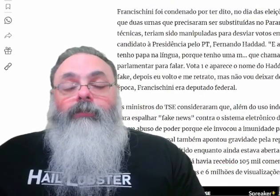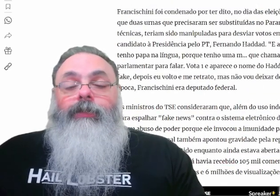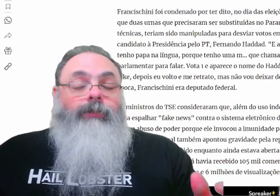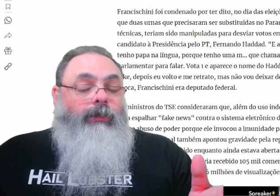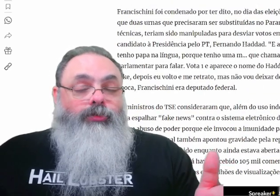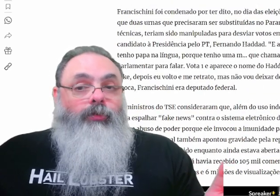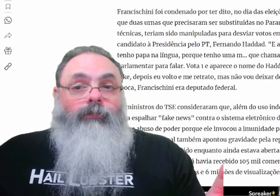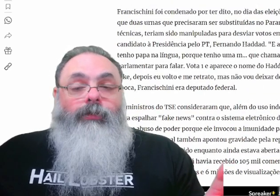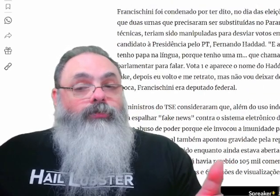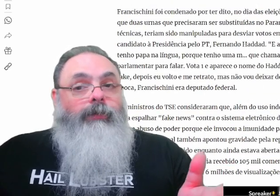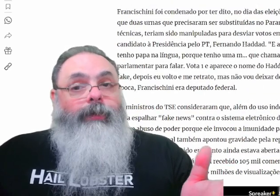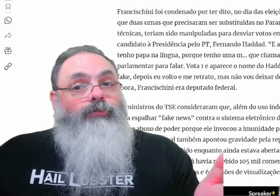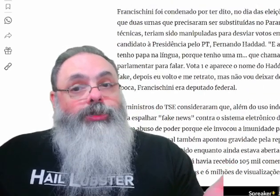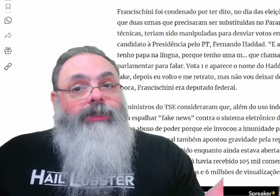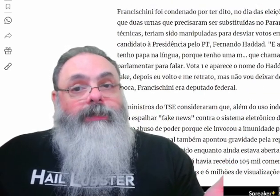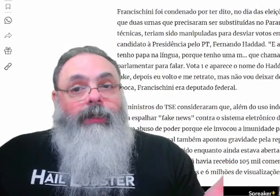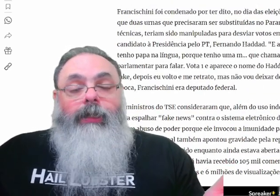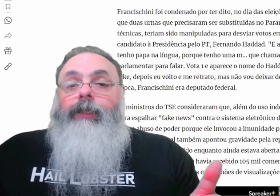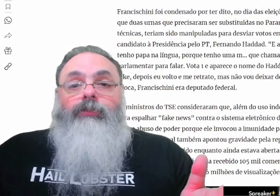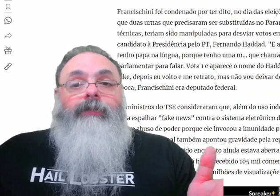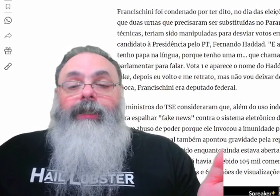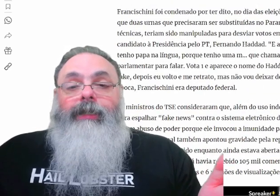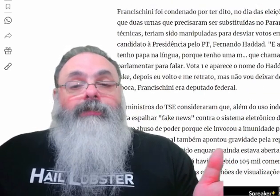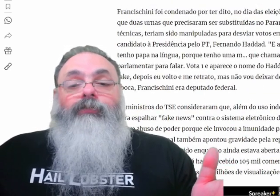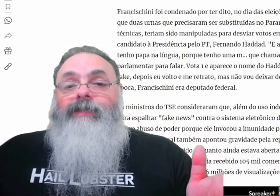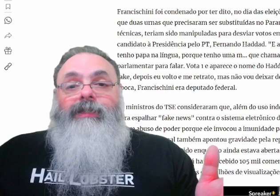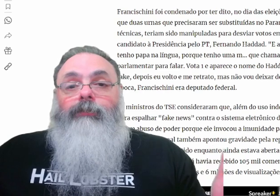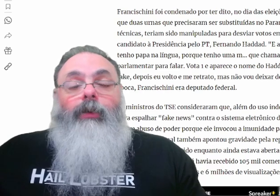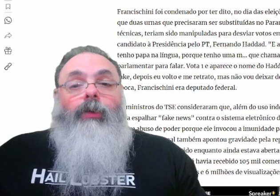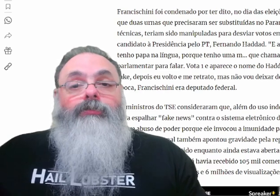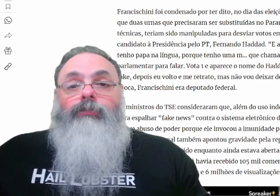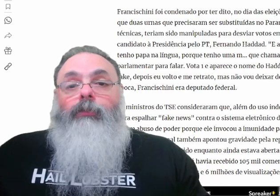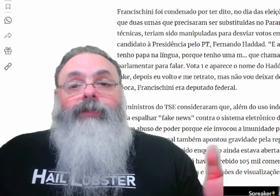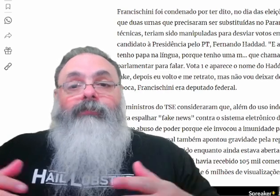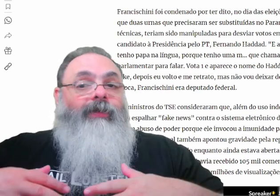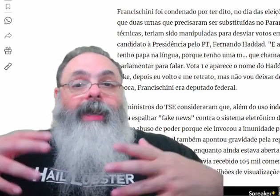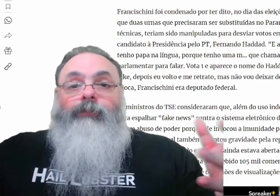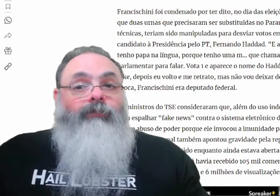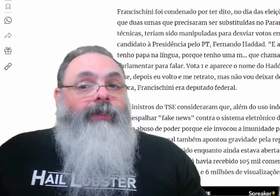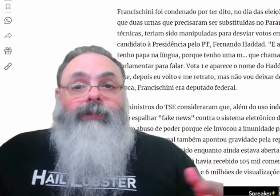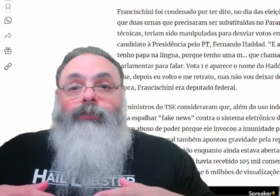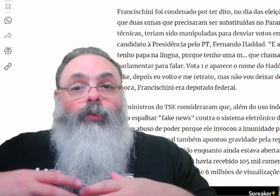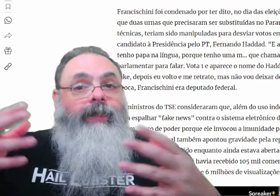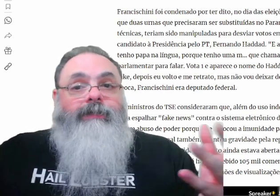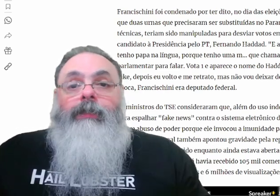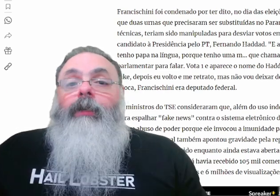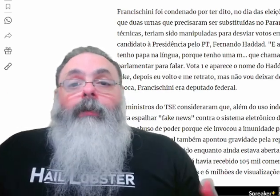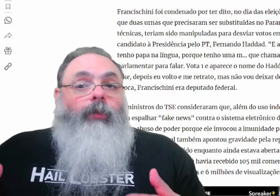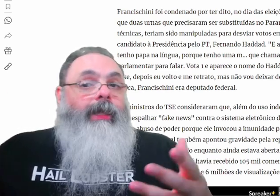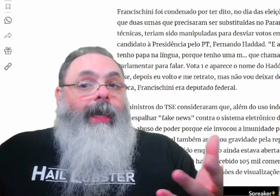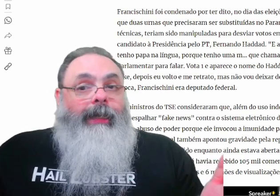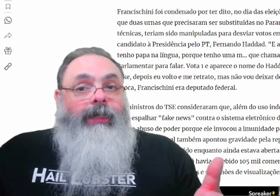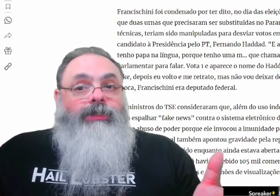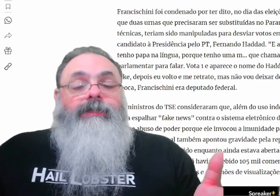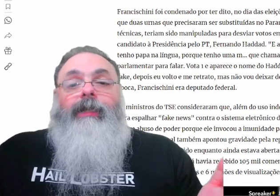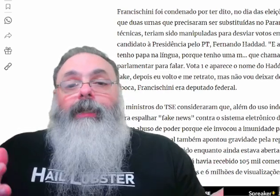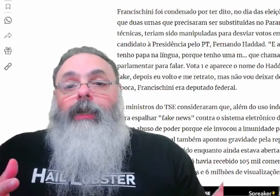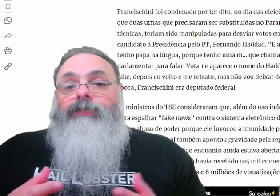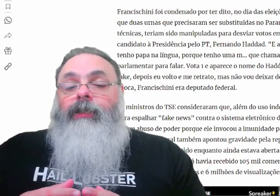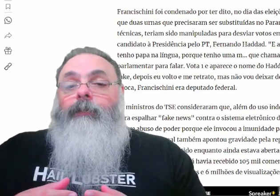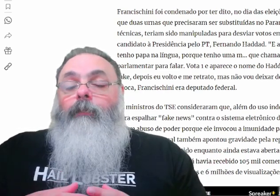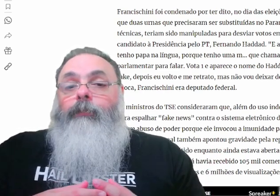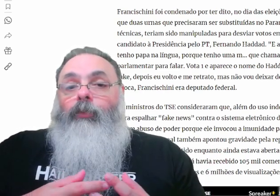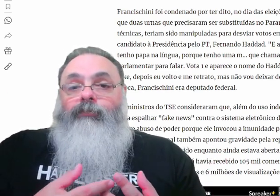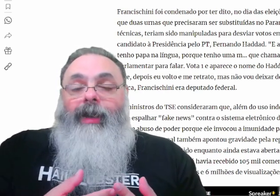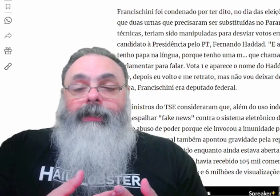na eleição do ano que vem aqui de novo isso não é justiça isso daí eles estão fazendo um negócio onde é free é uma coisa porque a lei